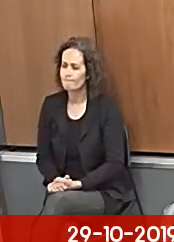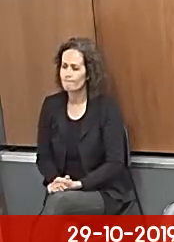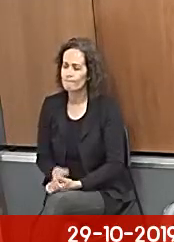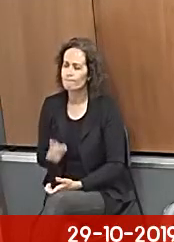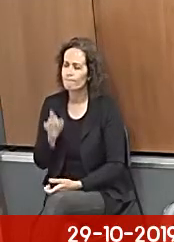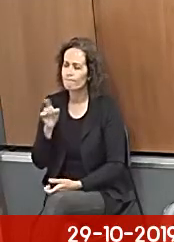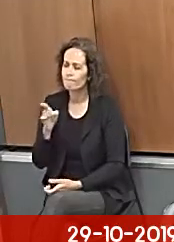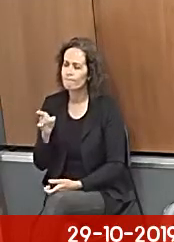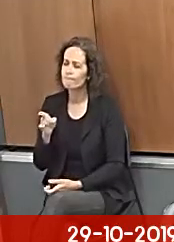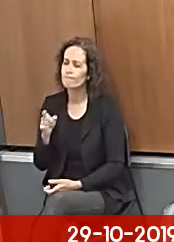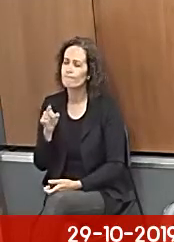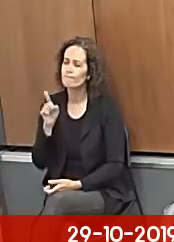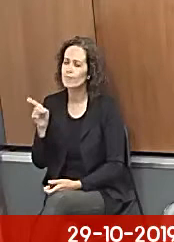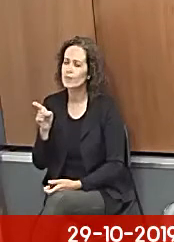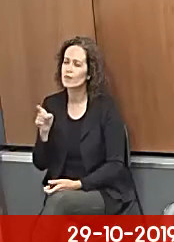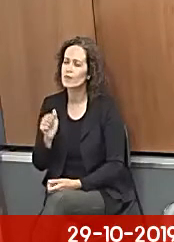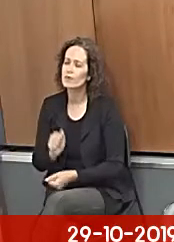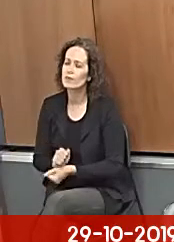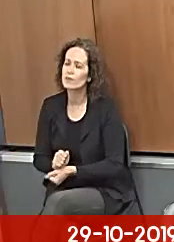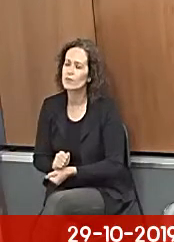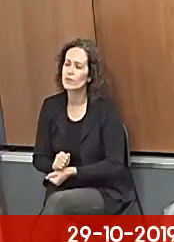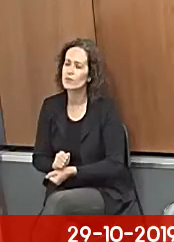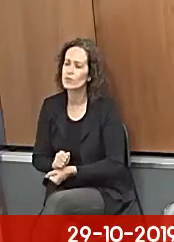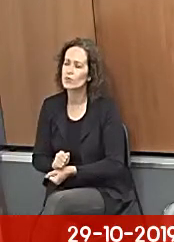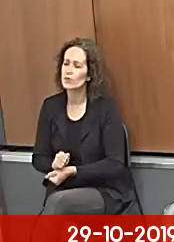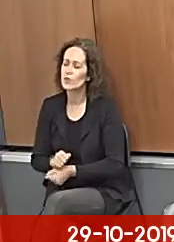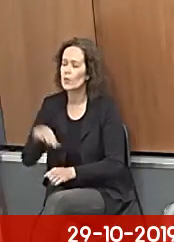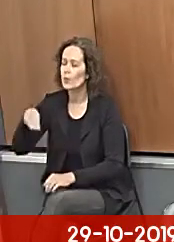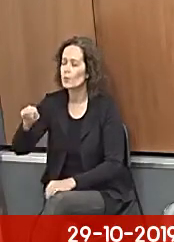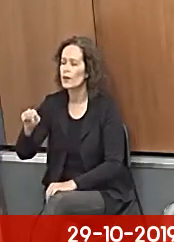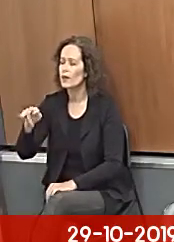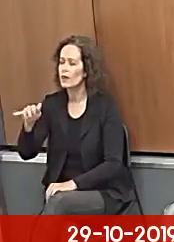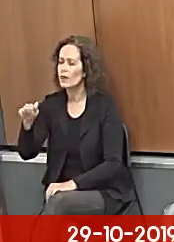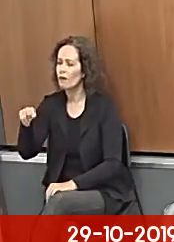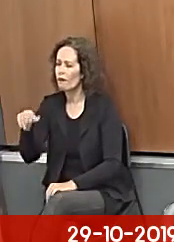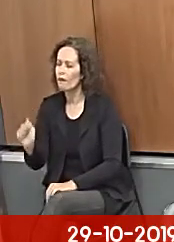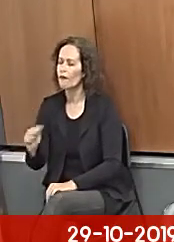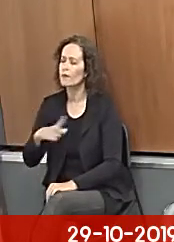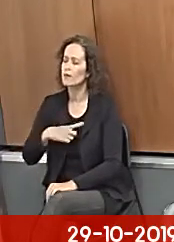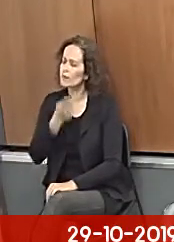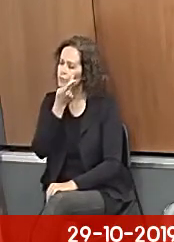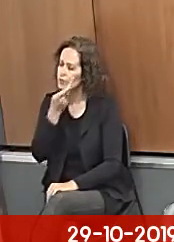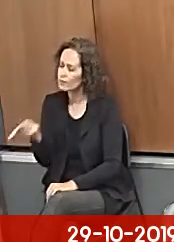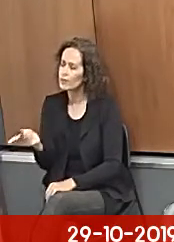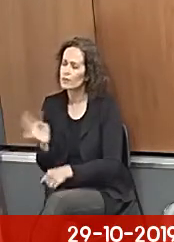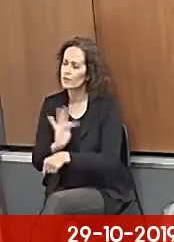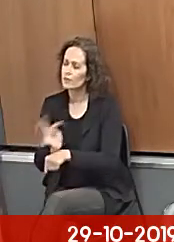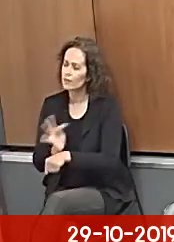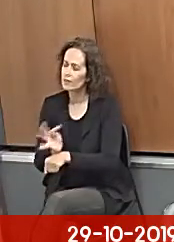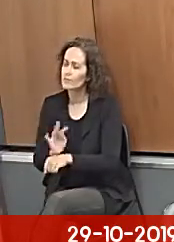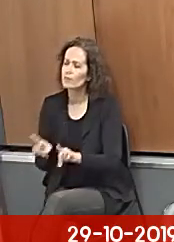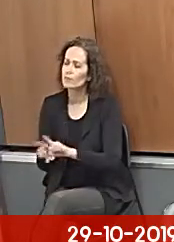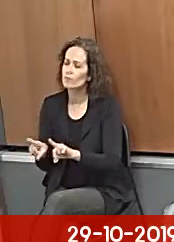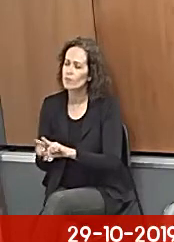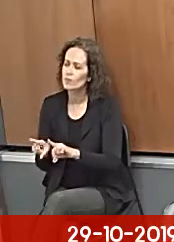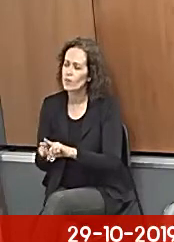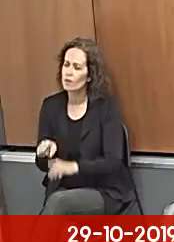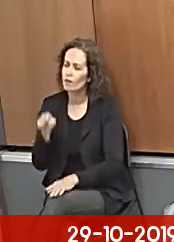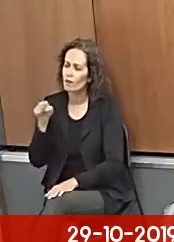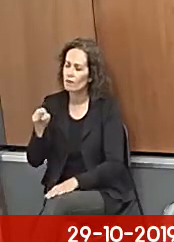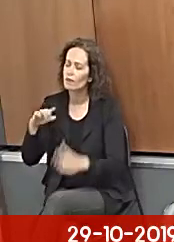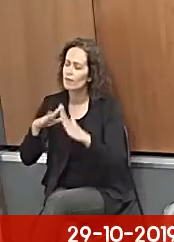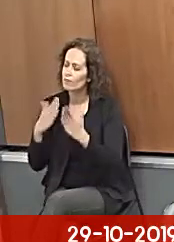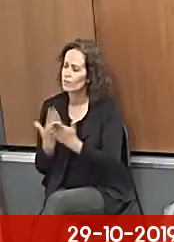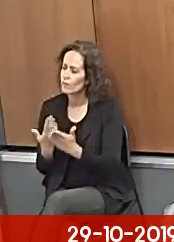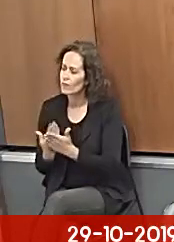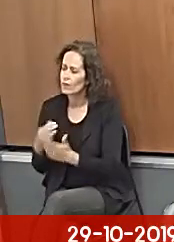entidade de Mariana, querendo conhecer o programa. Visitas técnicas. Isso aí no Colégio Municipal